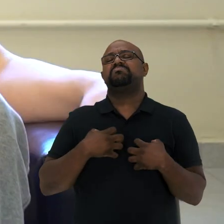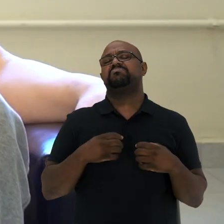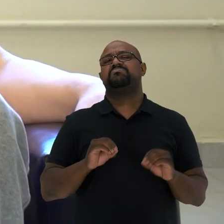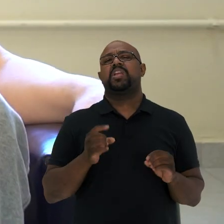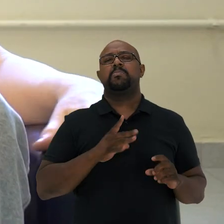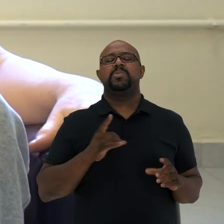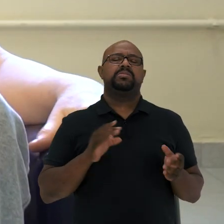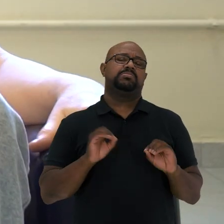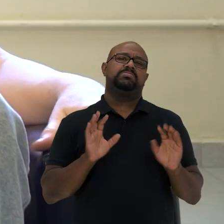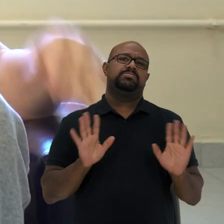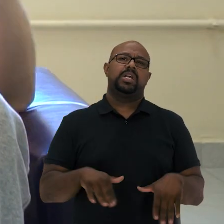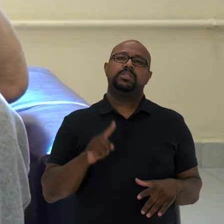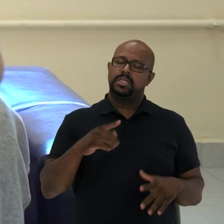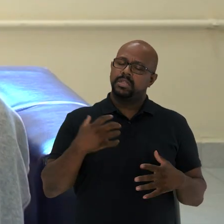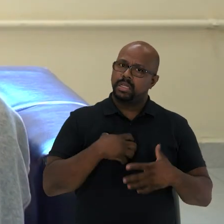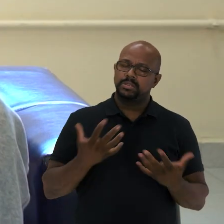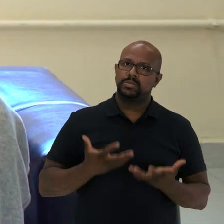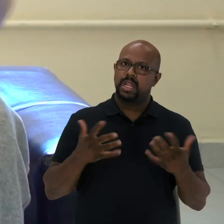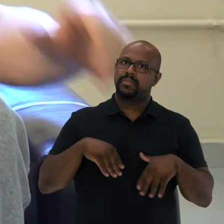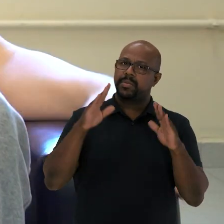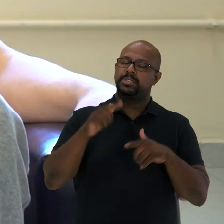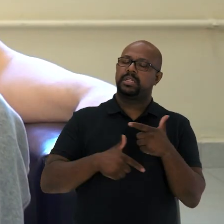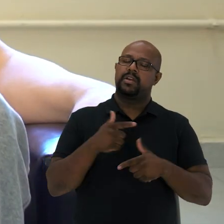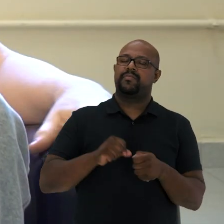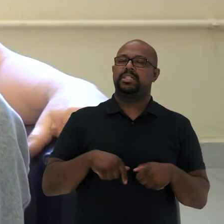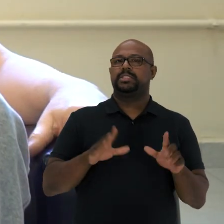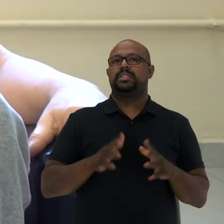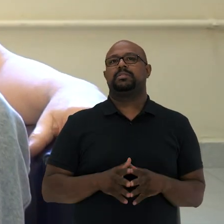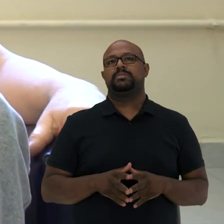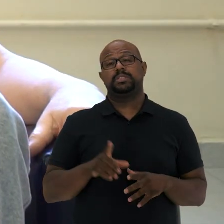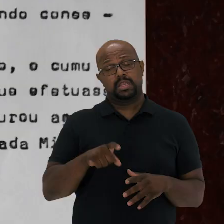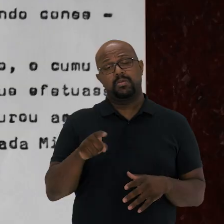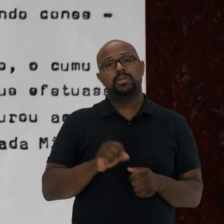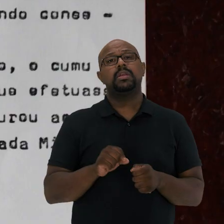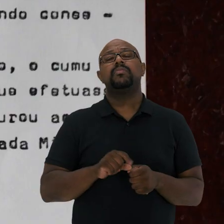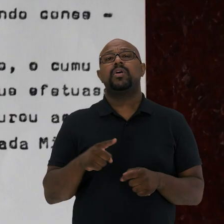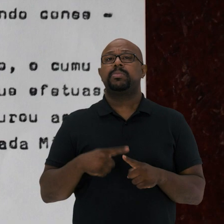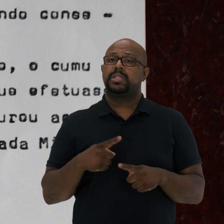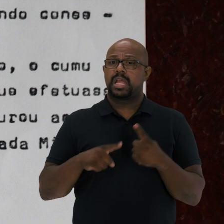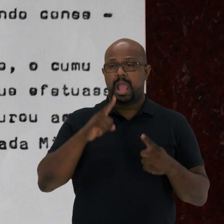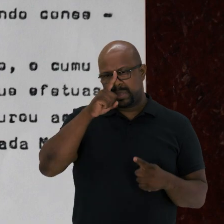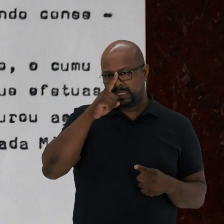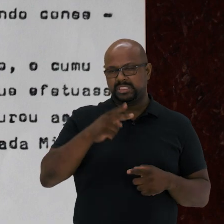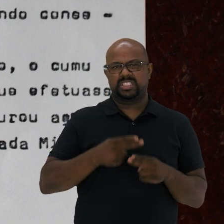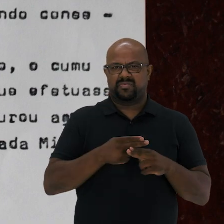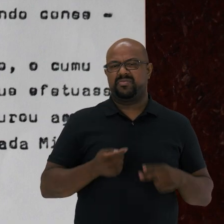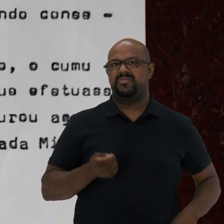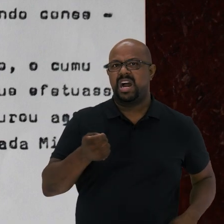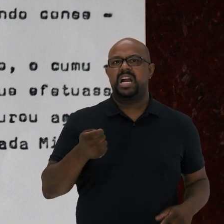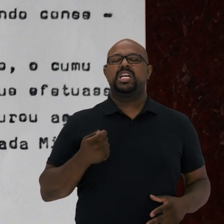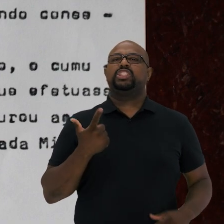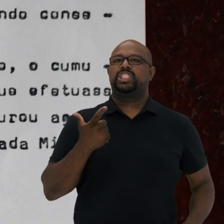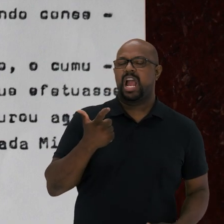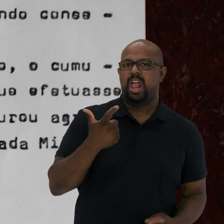não tinha medo disso, pelo contrário. Eu acho que isso até estimulava mais ele a fazer. Não sei exatamente o que foi, mas que ele teve ameaça de faca, ele